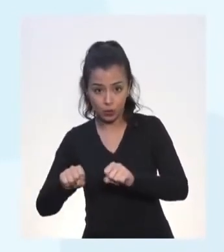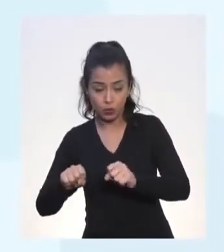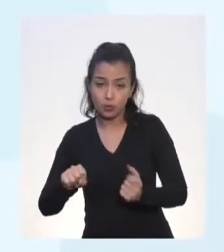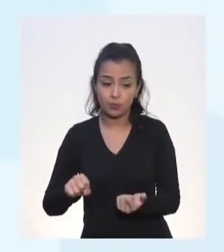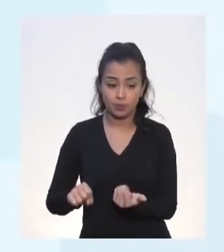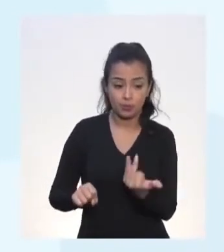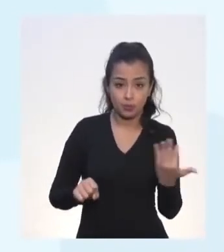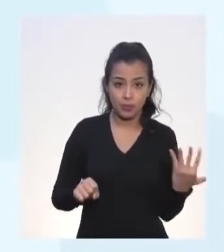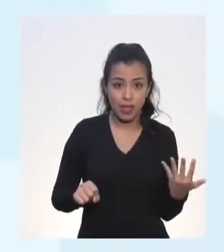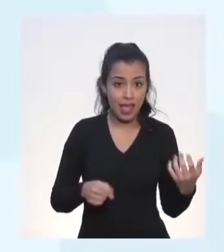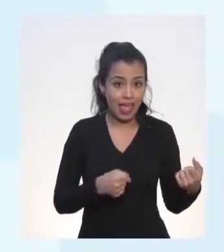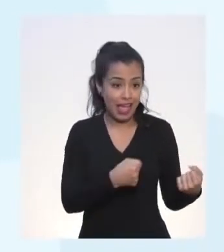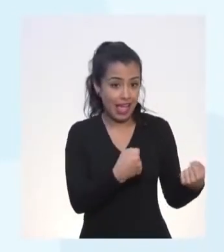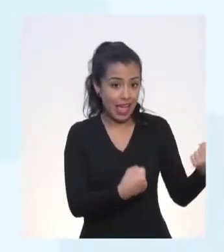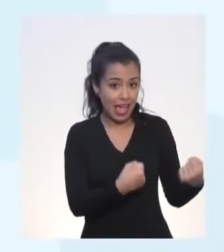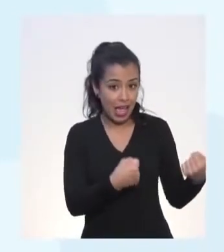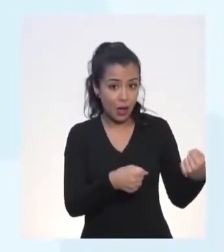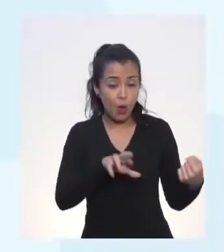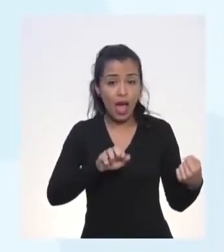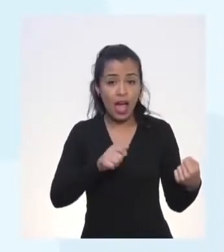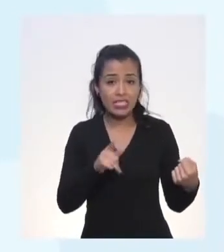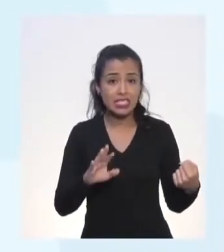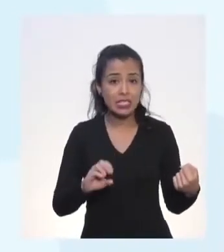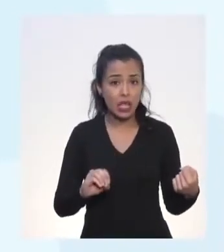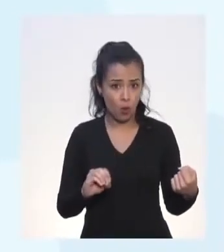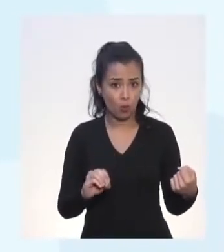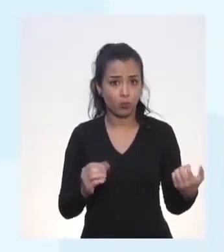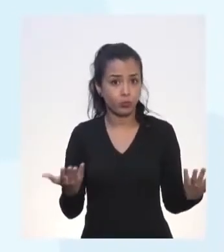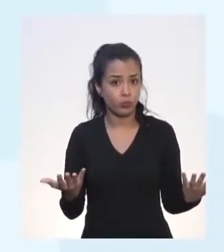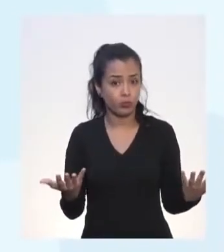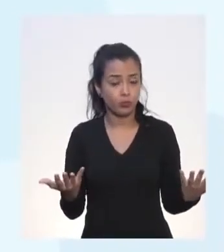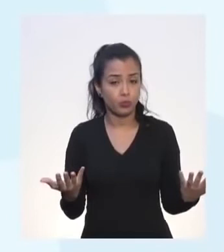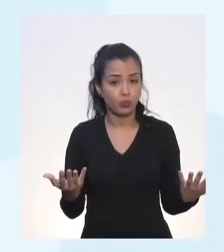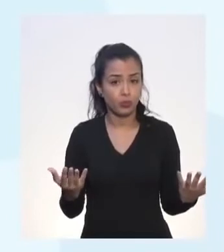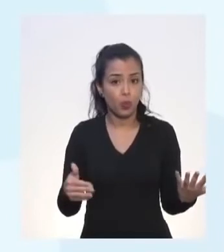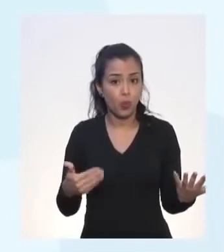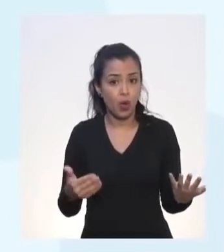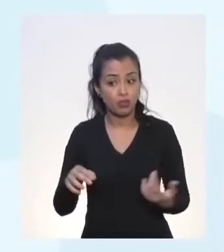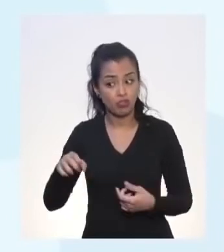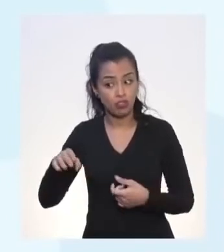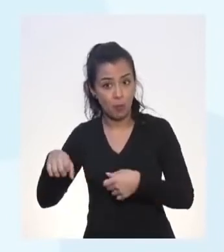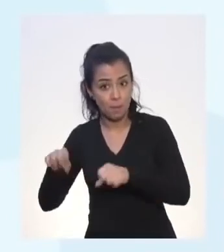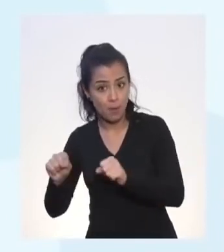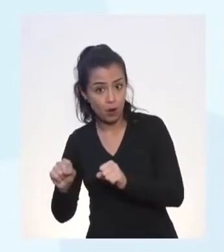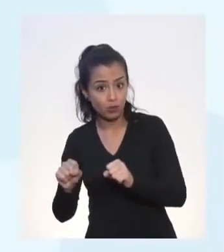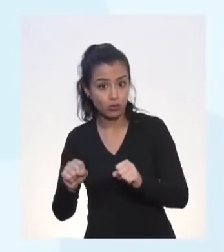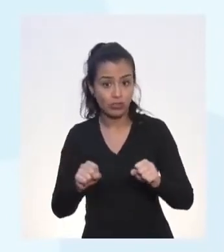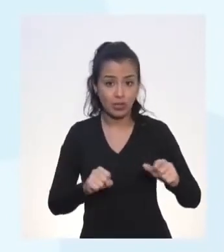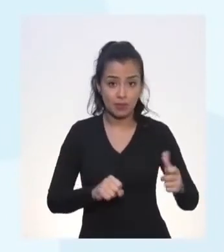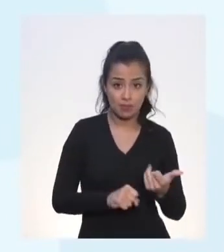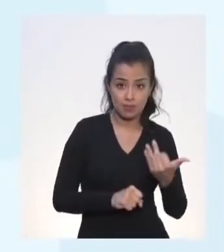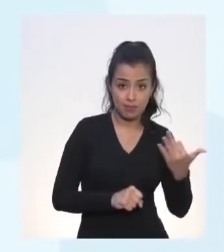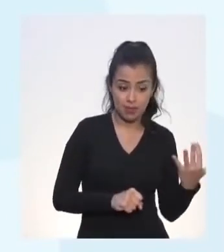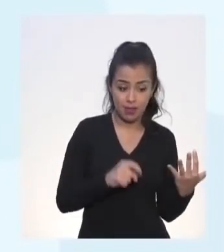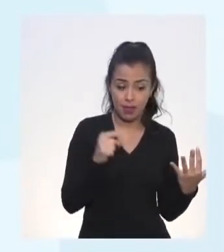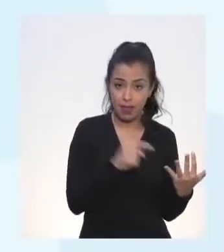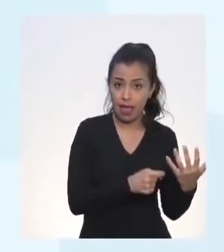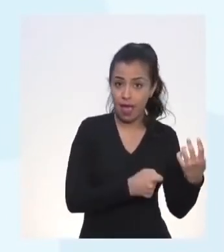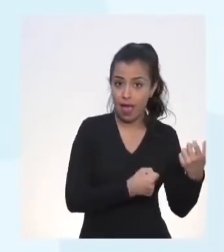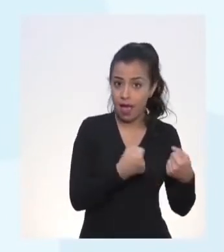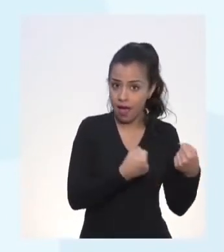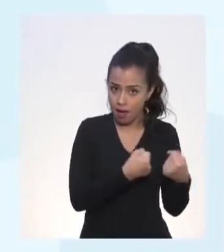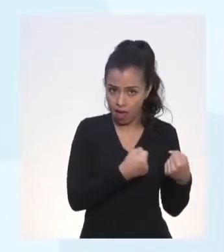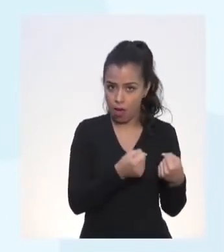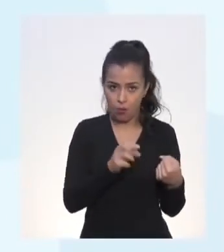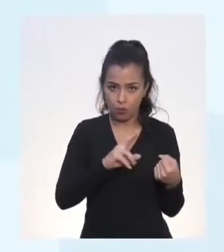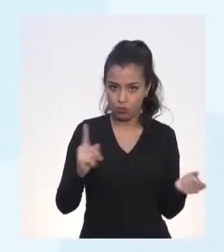número de carros? Lembrando... De motos para carros, né? Motos para carros, ó, tá vendo? Ó, importante a leitura. De